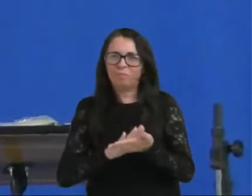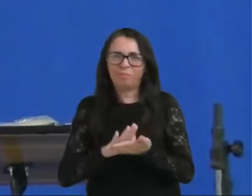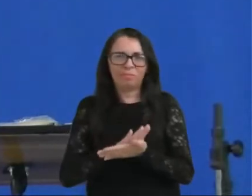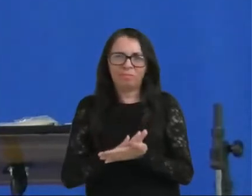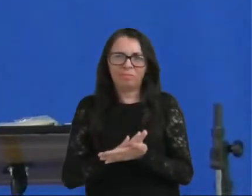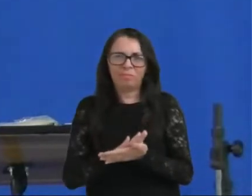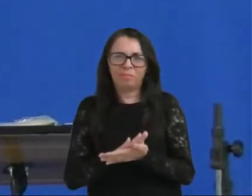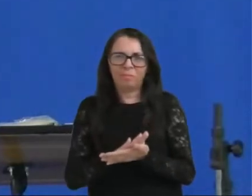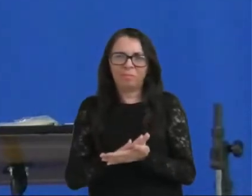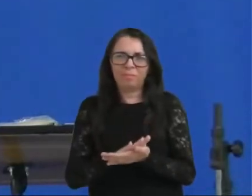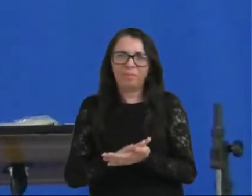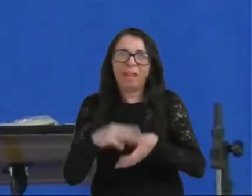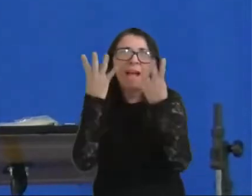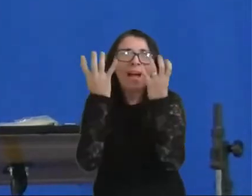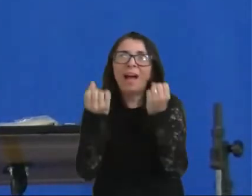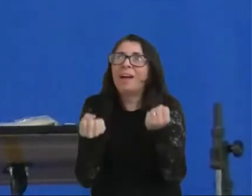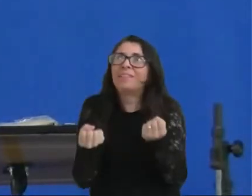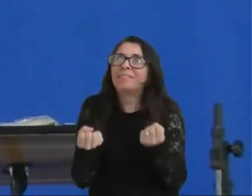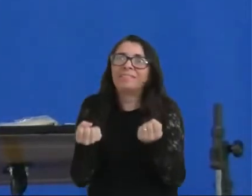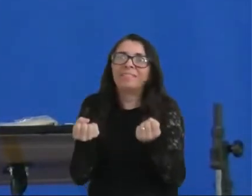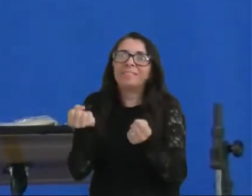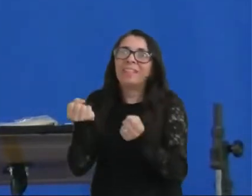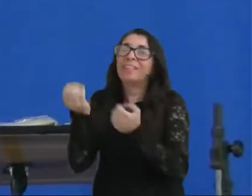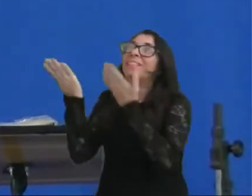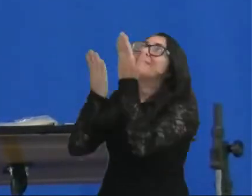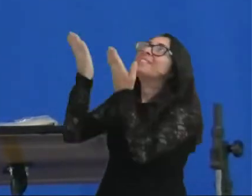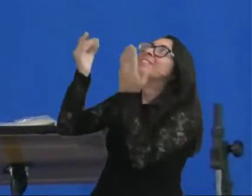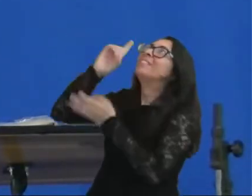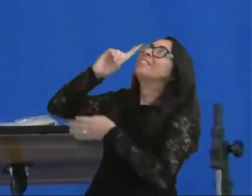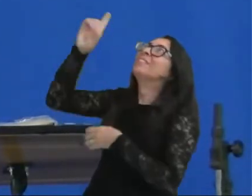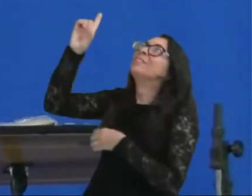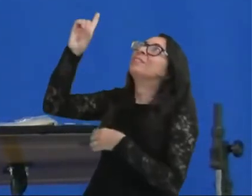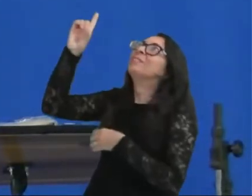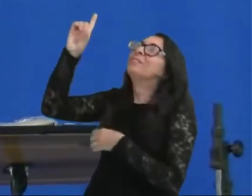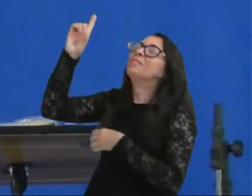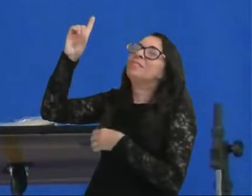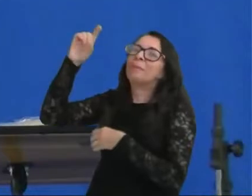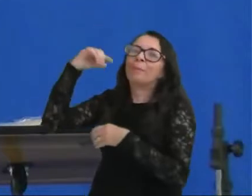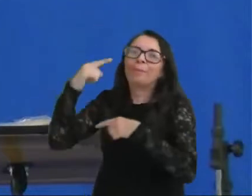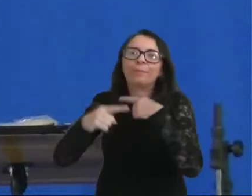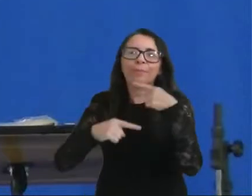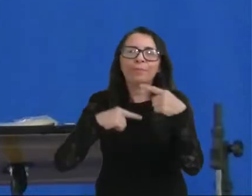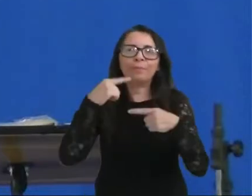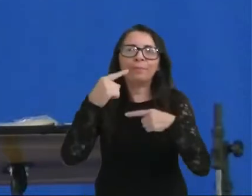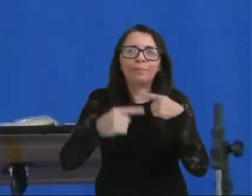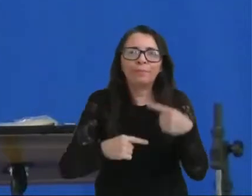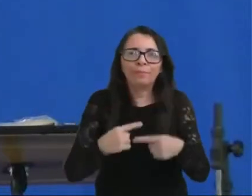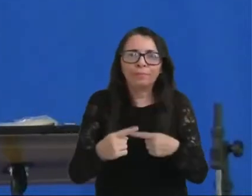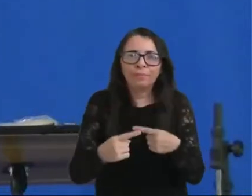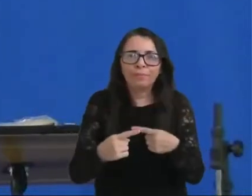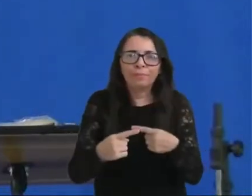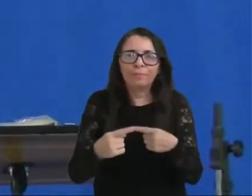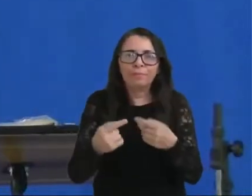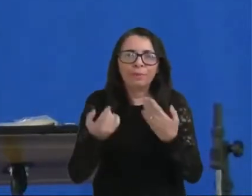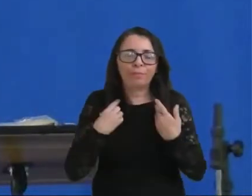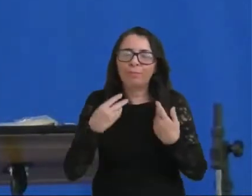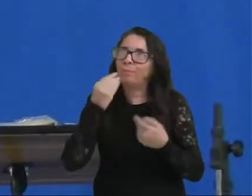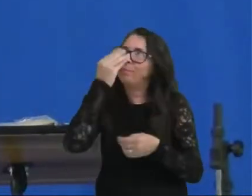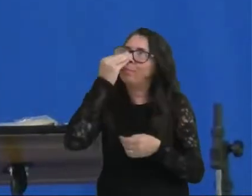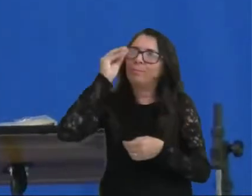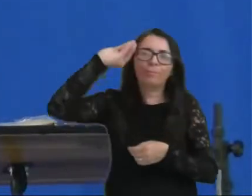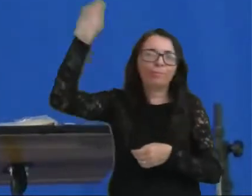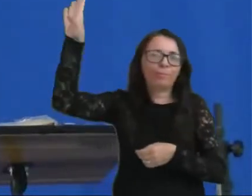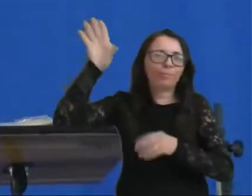amor. Lembre-se de onde caiu, arrependa-se e pratique as obras que praticavam